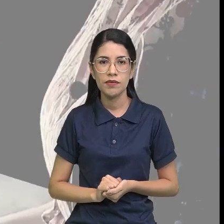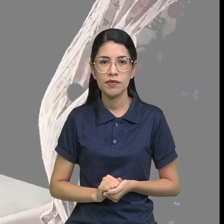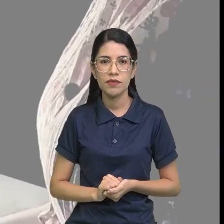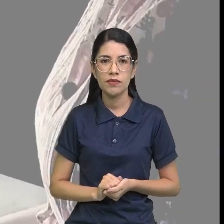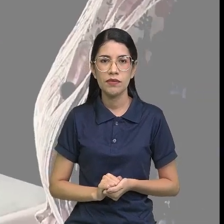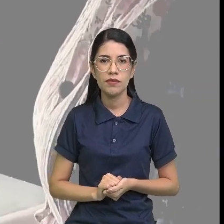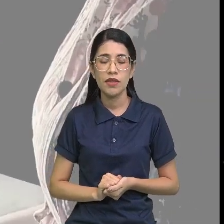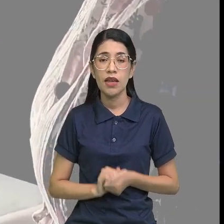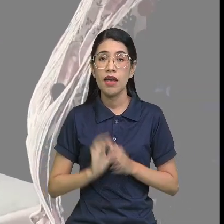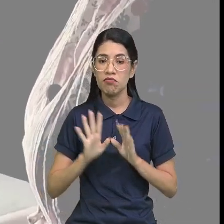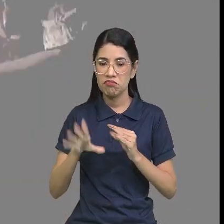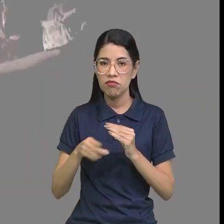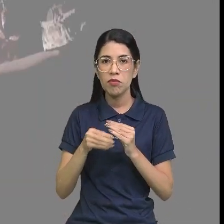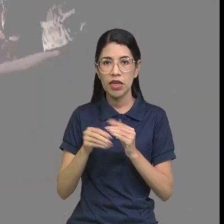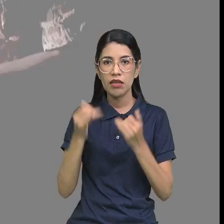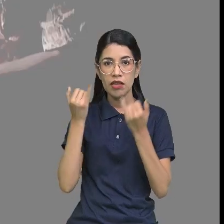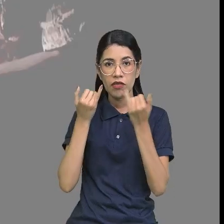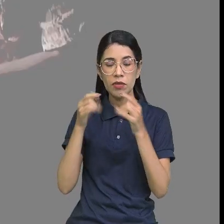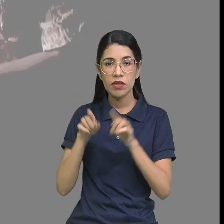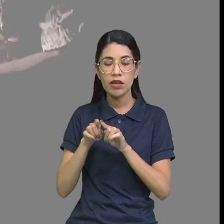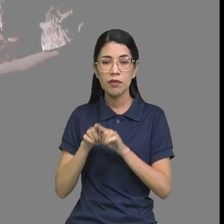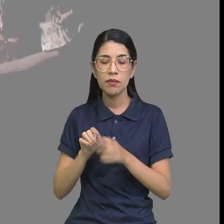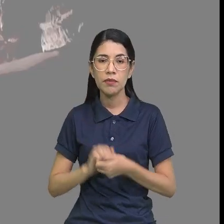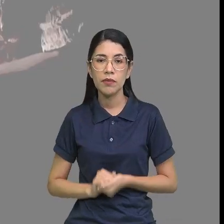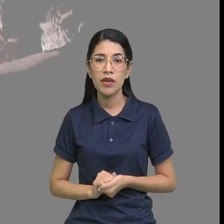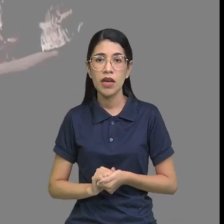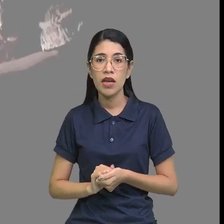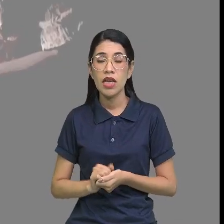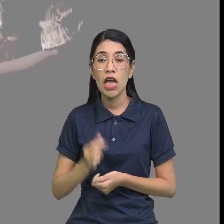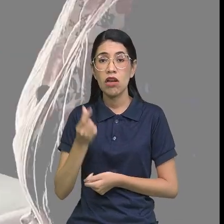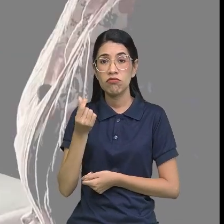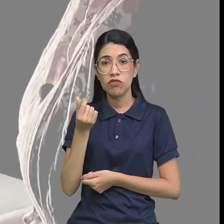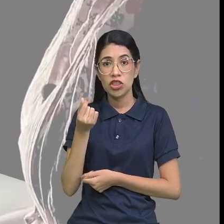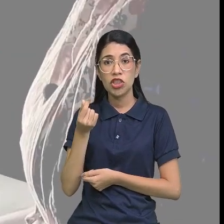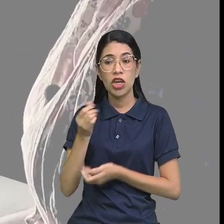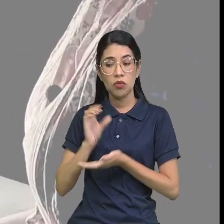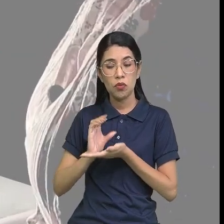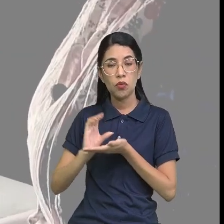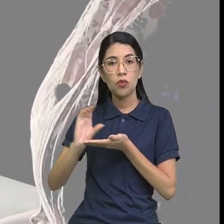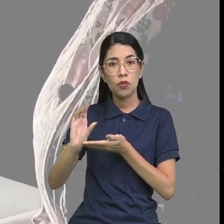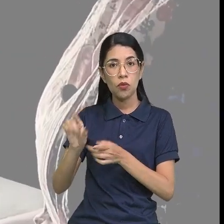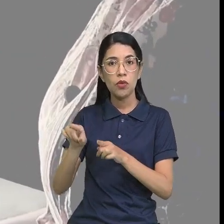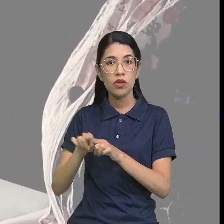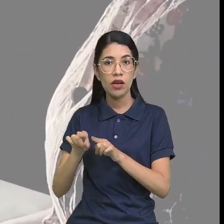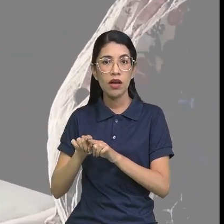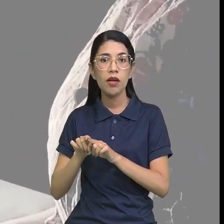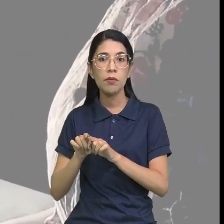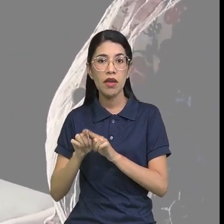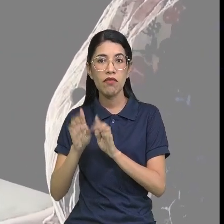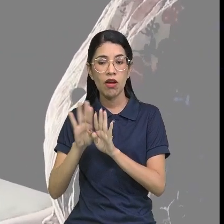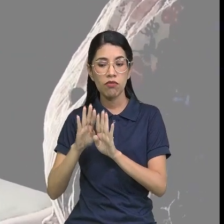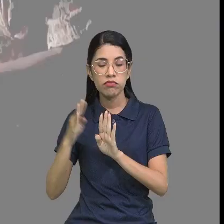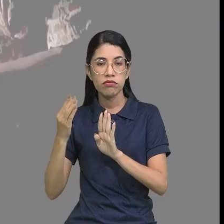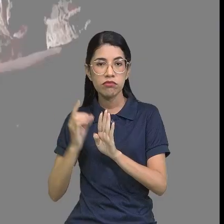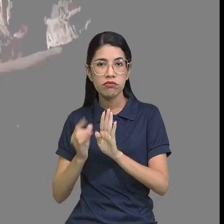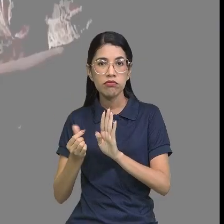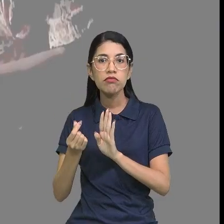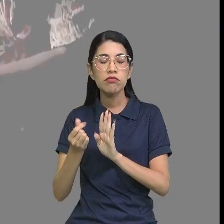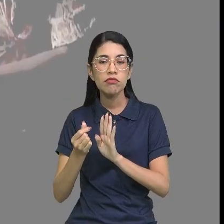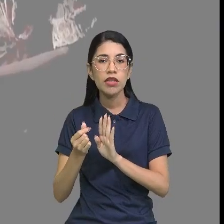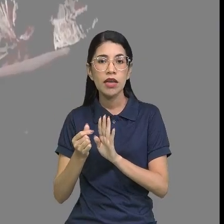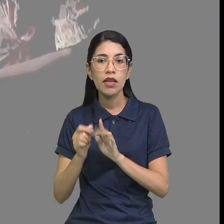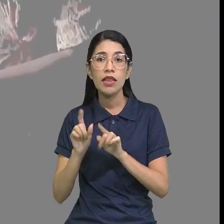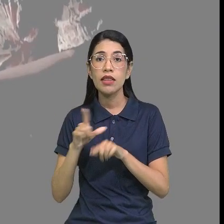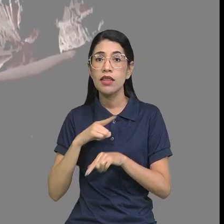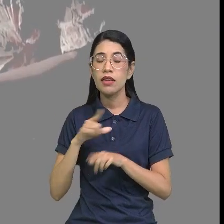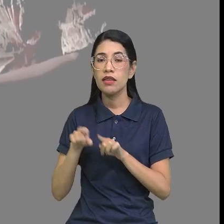E tem mais. Um dinheiro grande vai entrar pela porta dentro em horas da noite, trazido